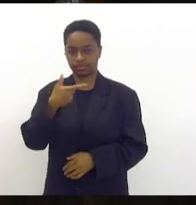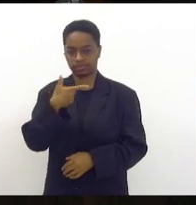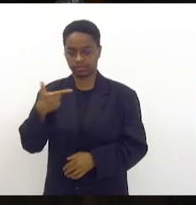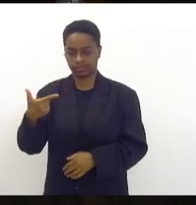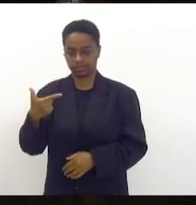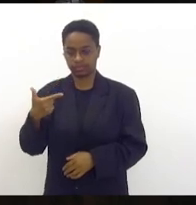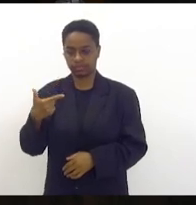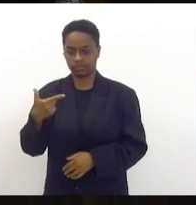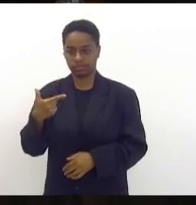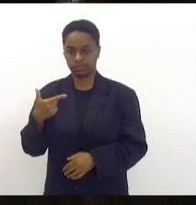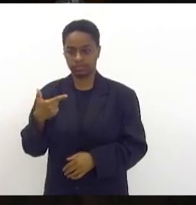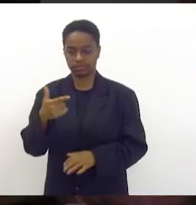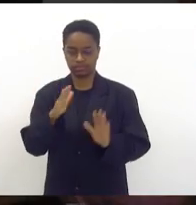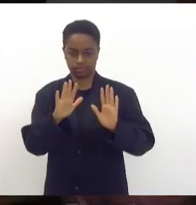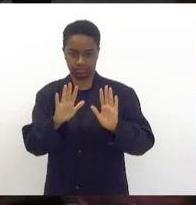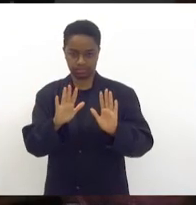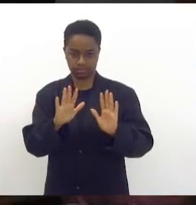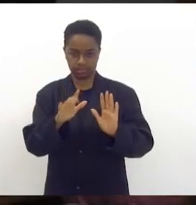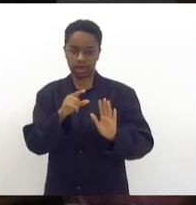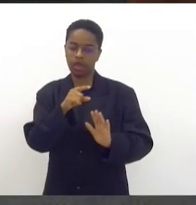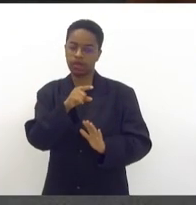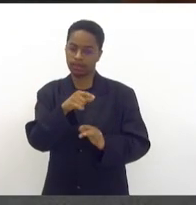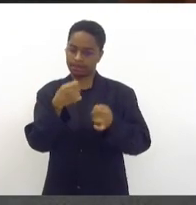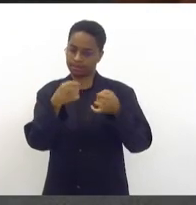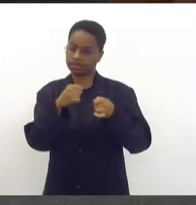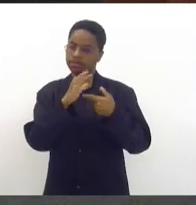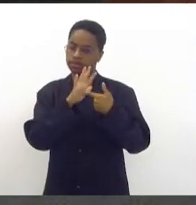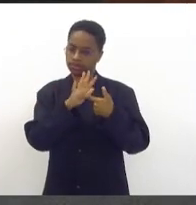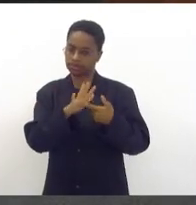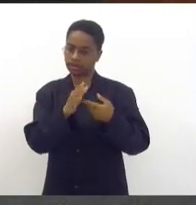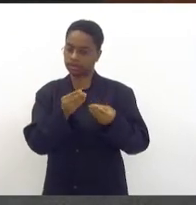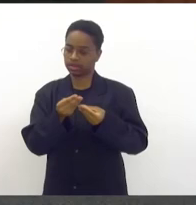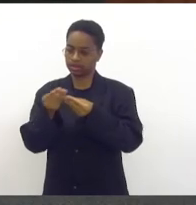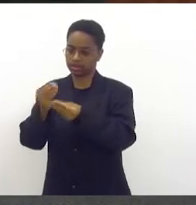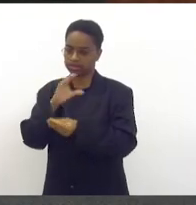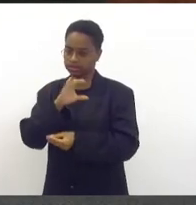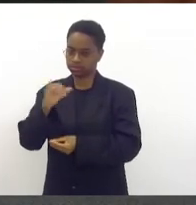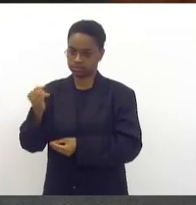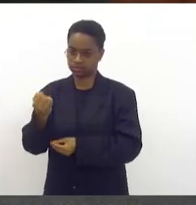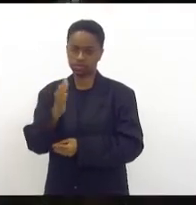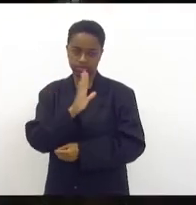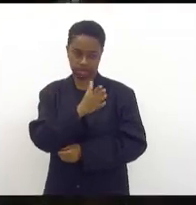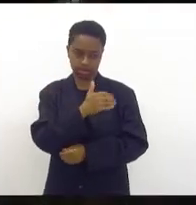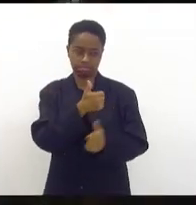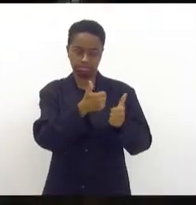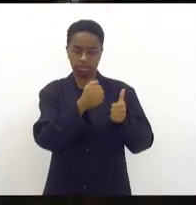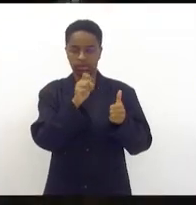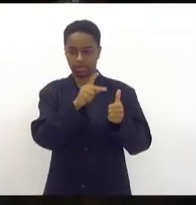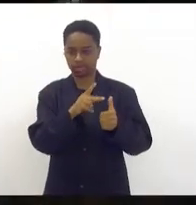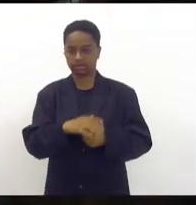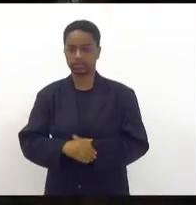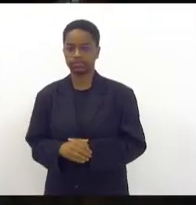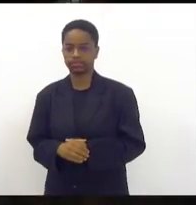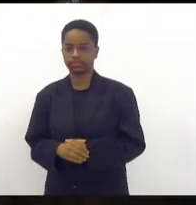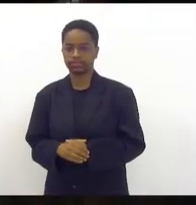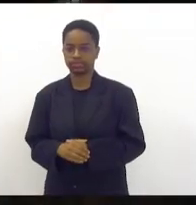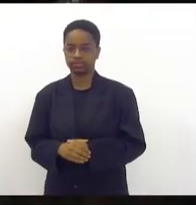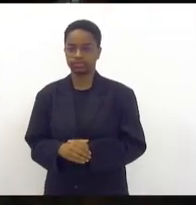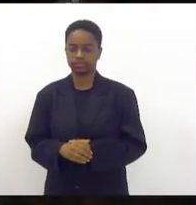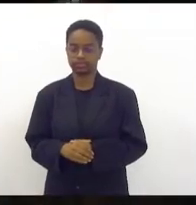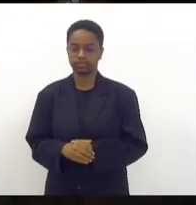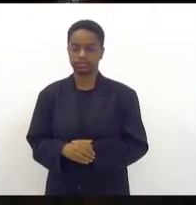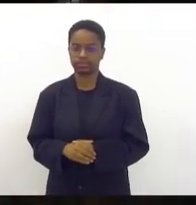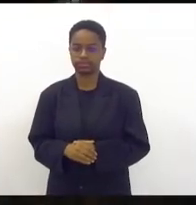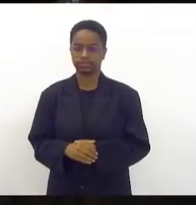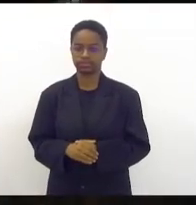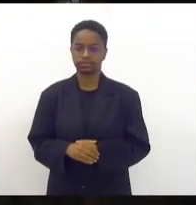5488/2022. Ah, presidente, só um instante. Vossa Excelência tem que cantar, então, que remete a CCJ. Então já está. Já acertou, já. Por isso, nosso nobre deputado.